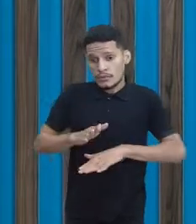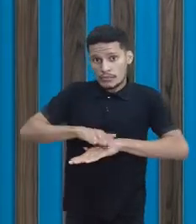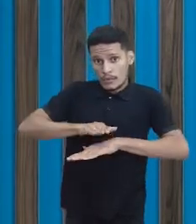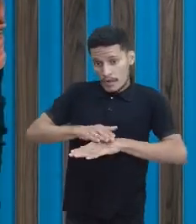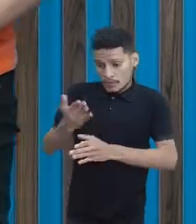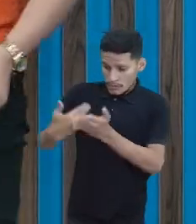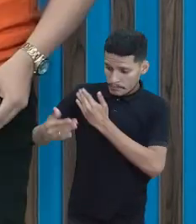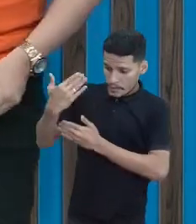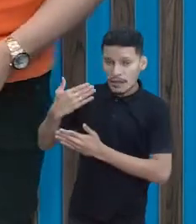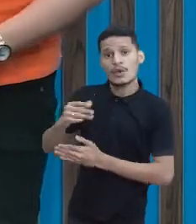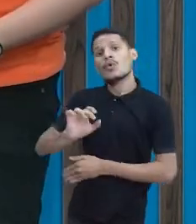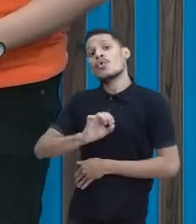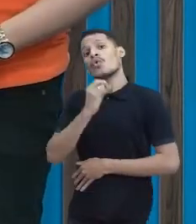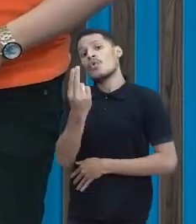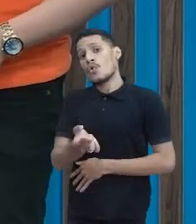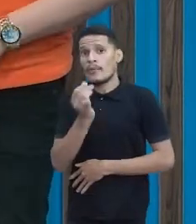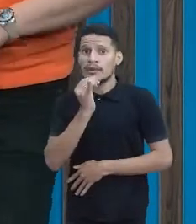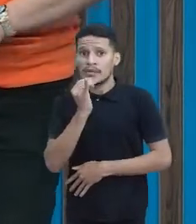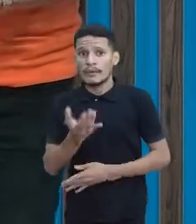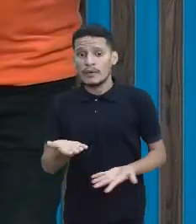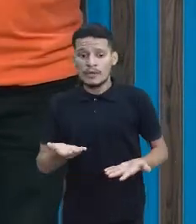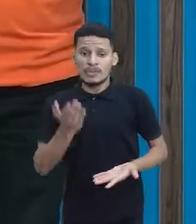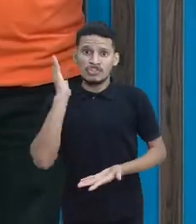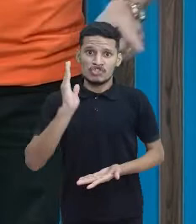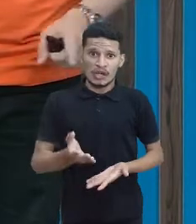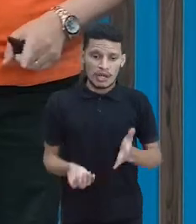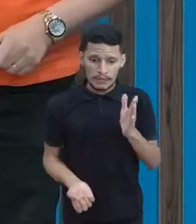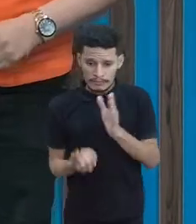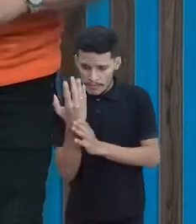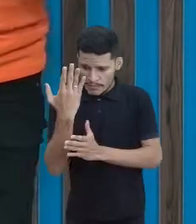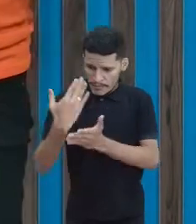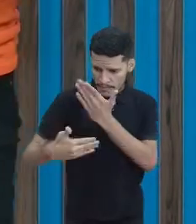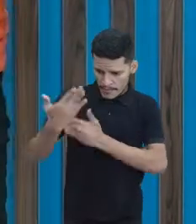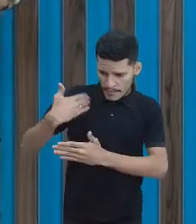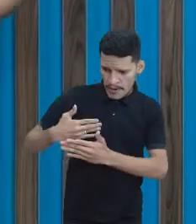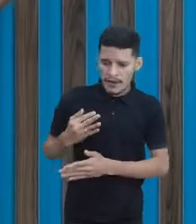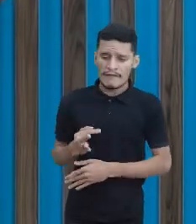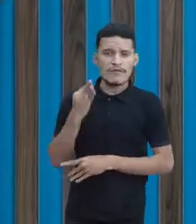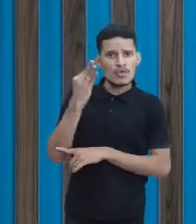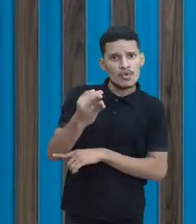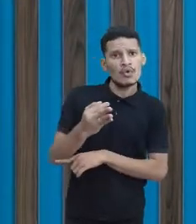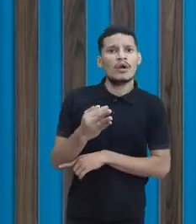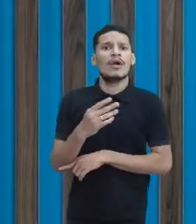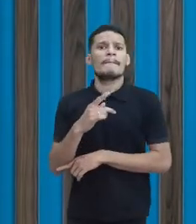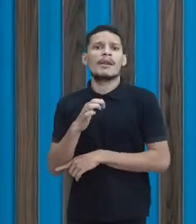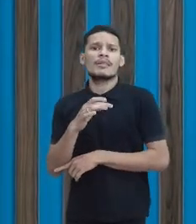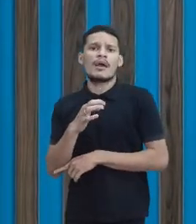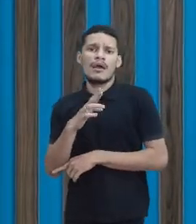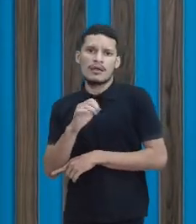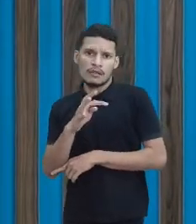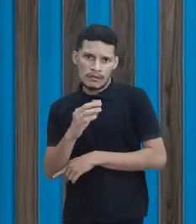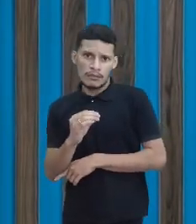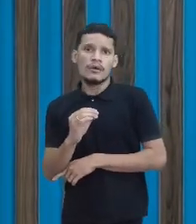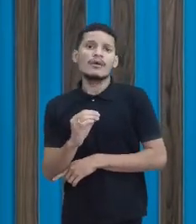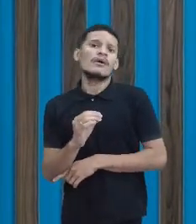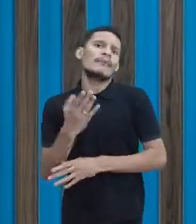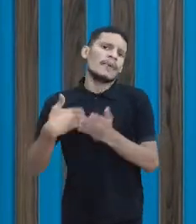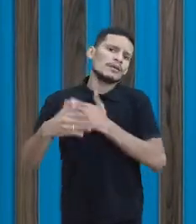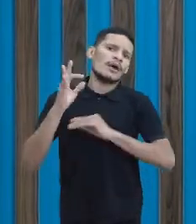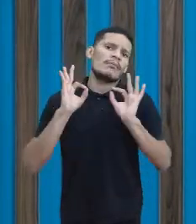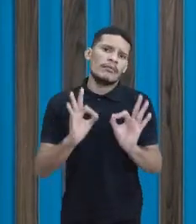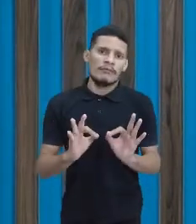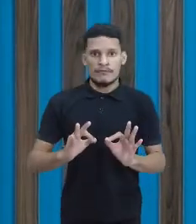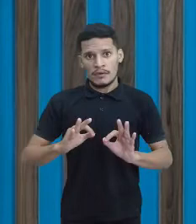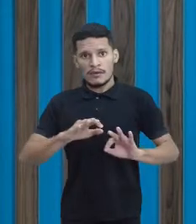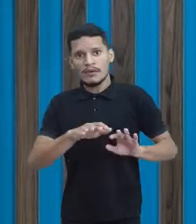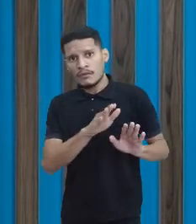no passado quanto nas constituições do passado, o futuro do pretérito, o passado perfeito e por aí